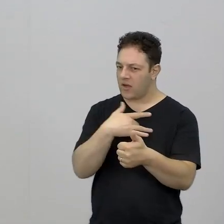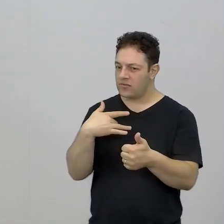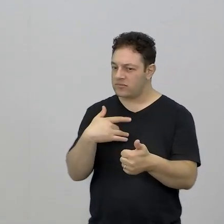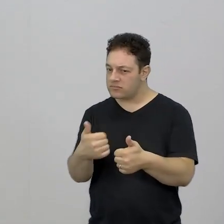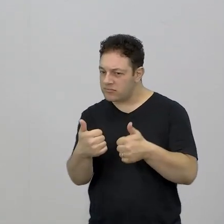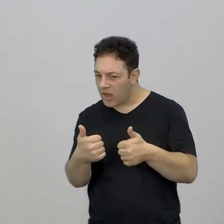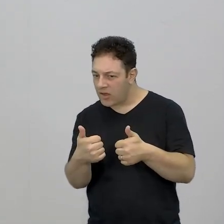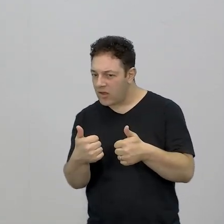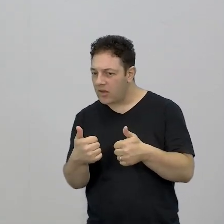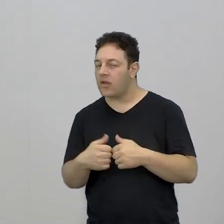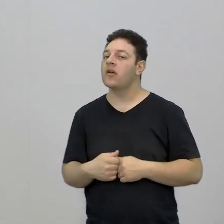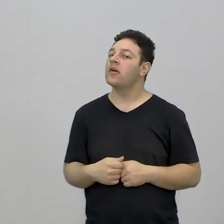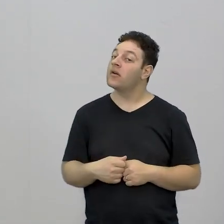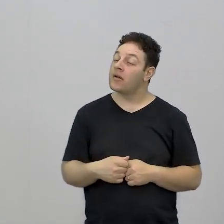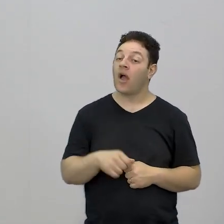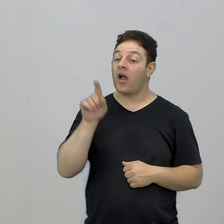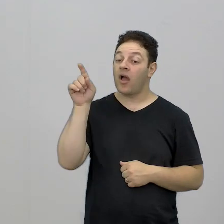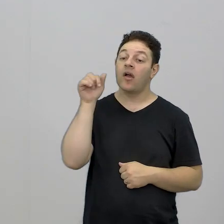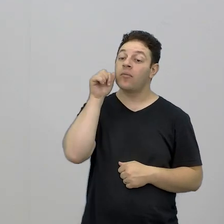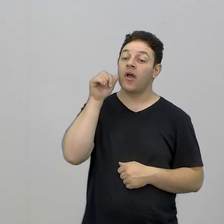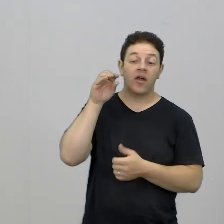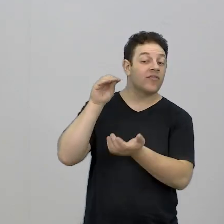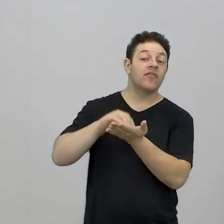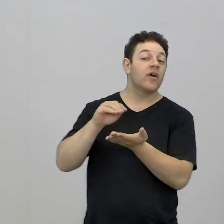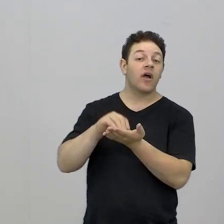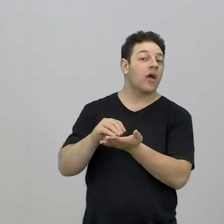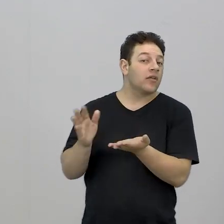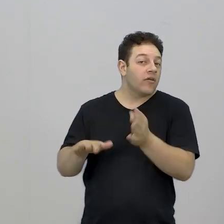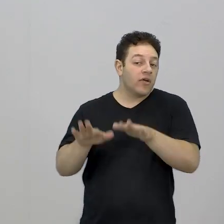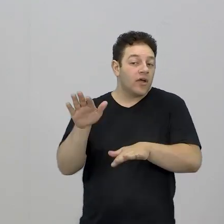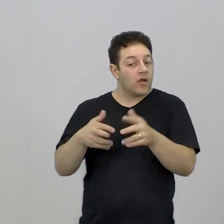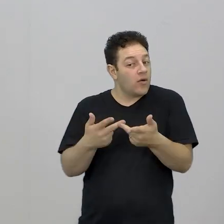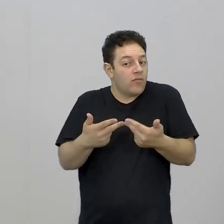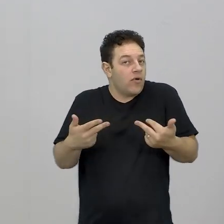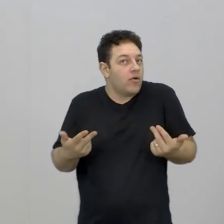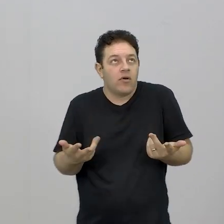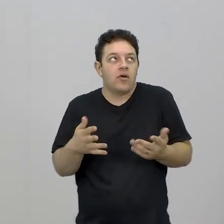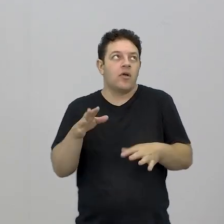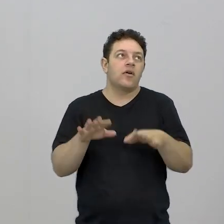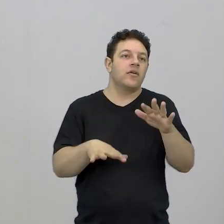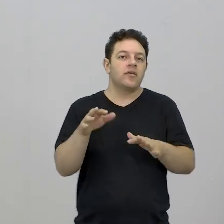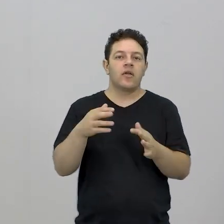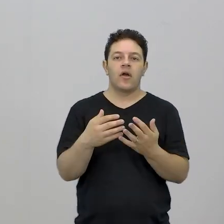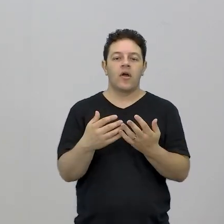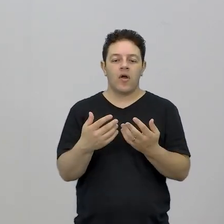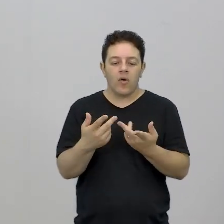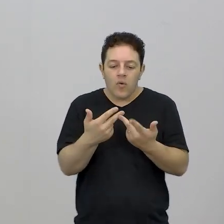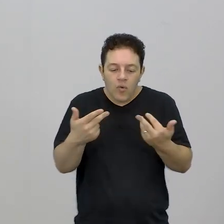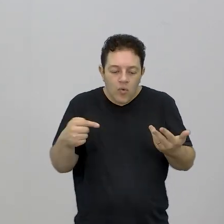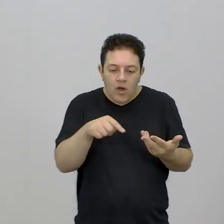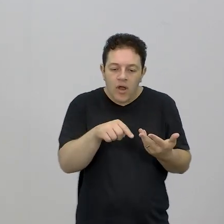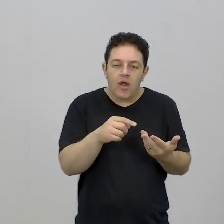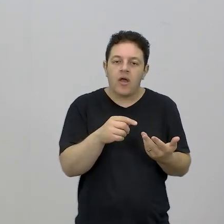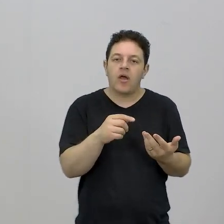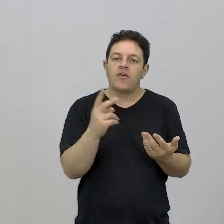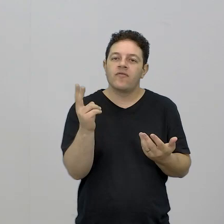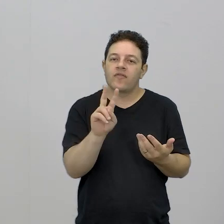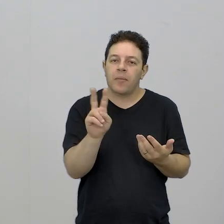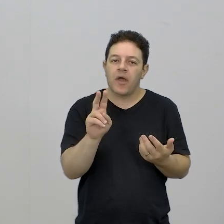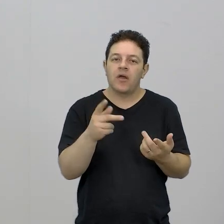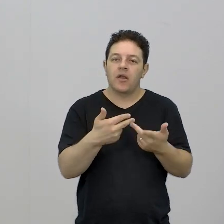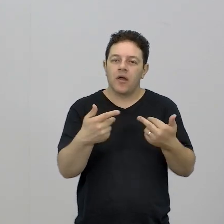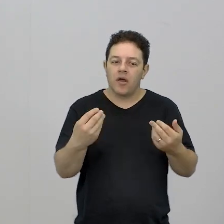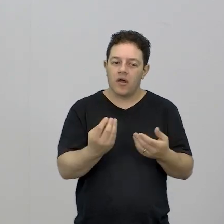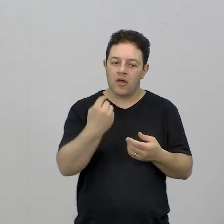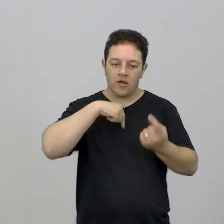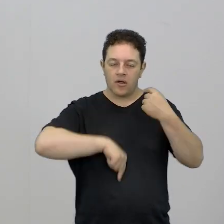Será que essa mulher aí está faltando alguma coisa, então está faltando aí algum nutriente no seu corpo?